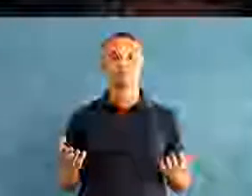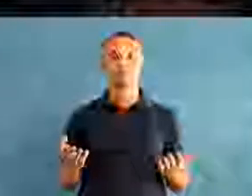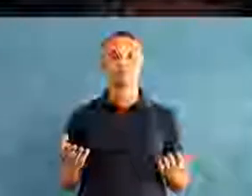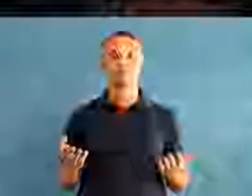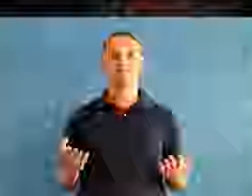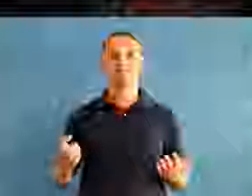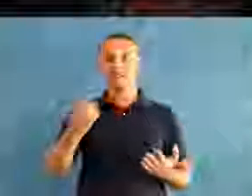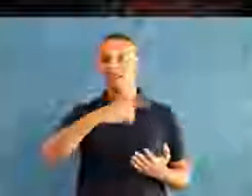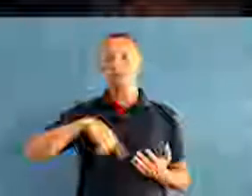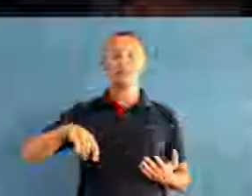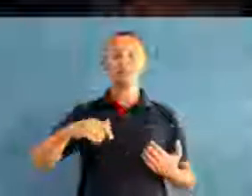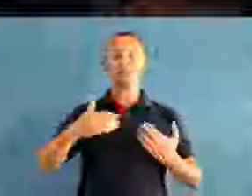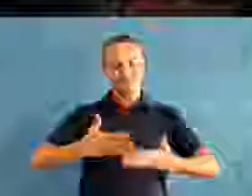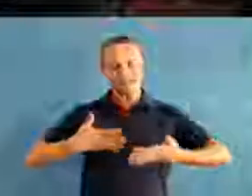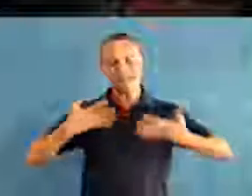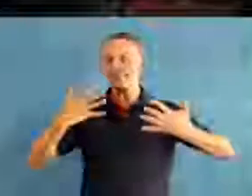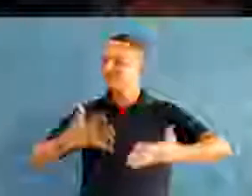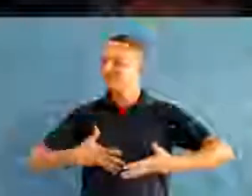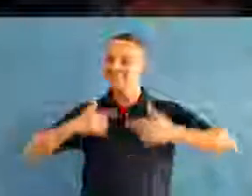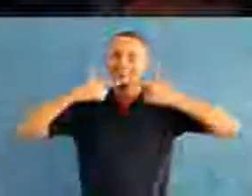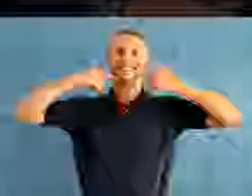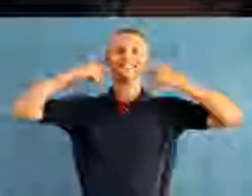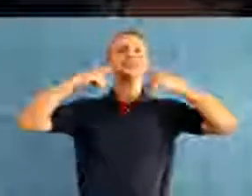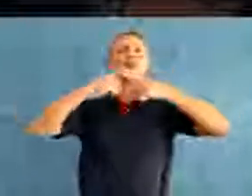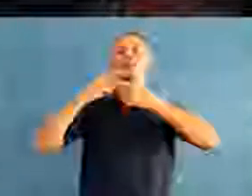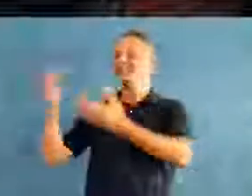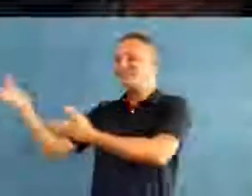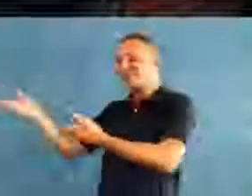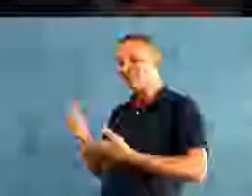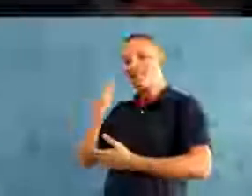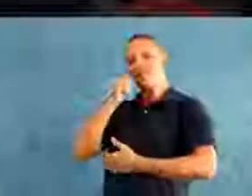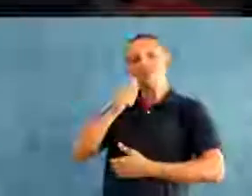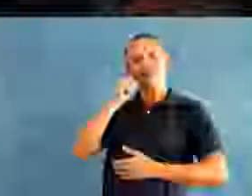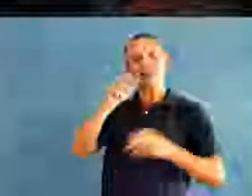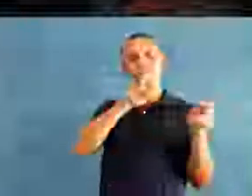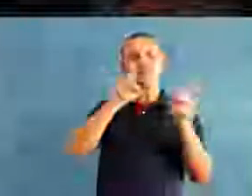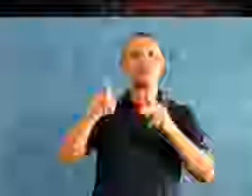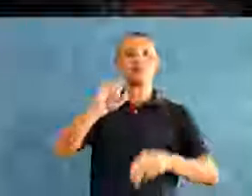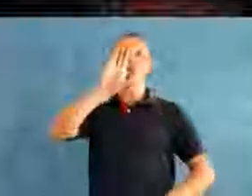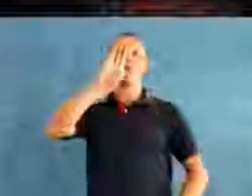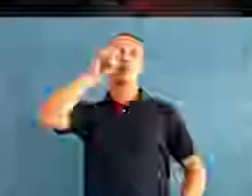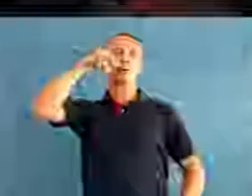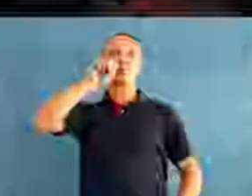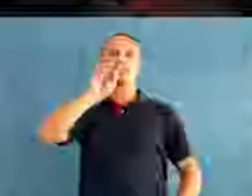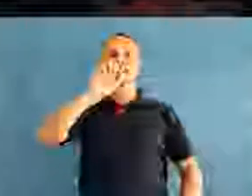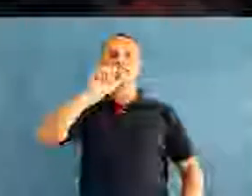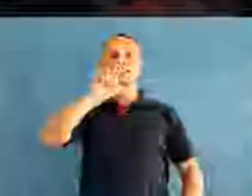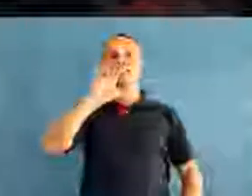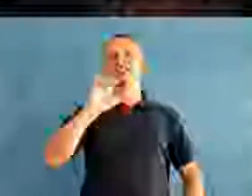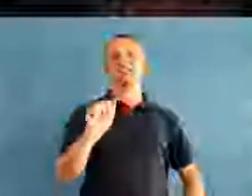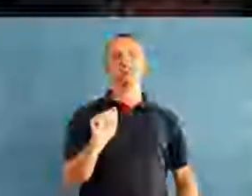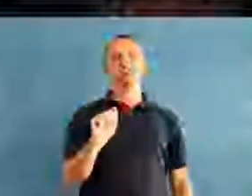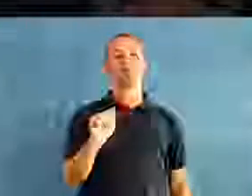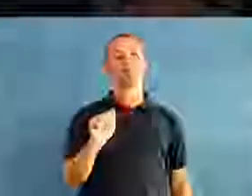nós temos muita alegria em receber hoje a professora Constância Lima Duarte. Eu não vou falar nada sobre Nísia Floresta,